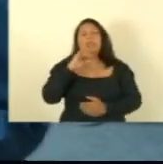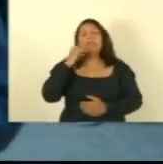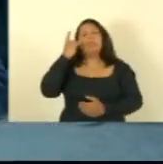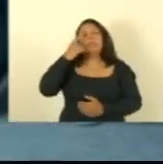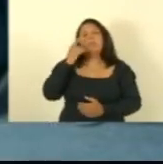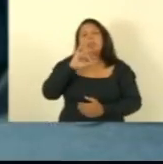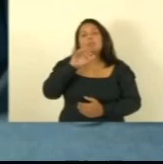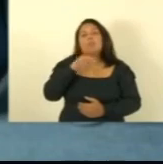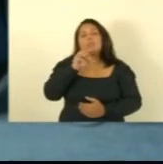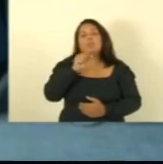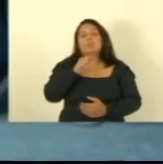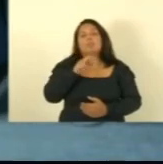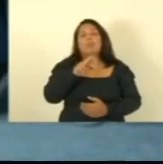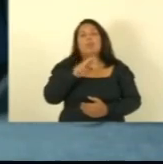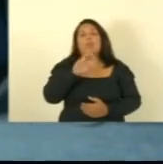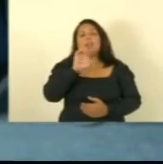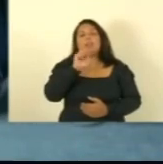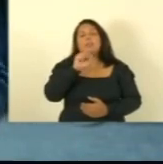Zé Esmeraldo.